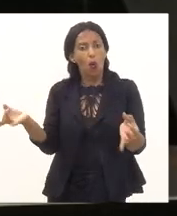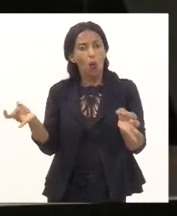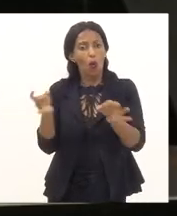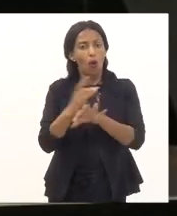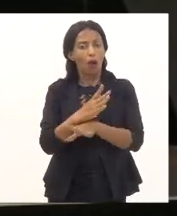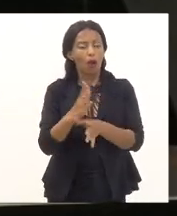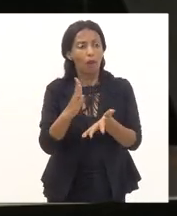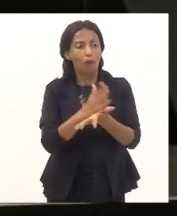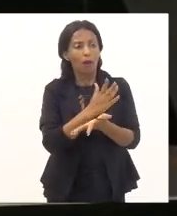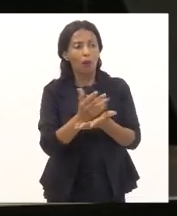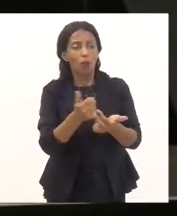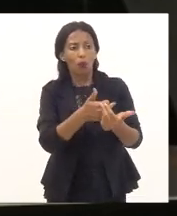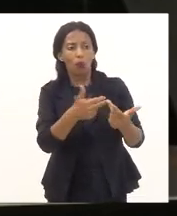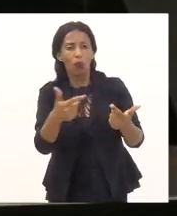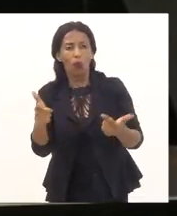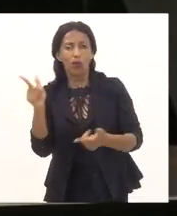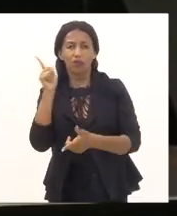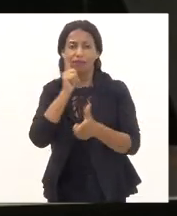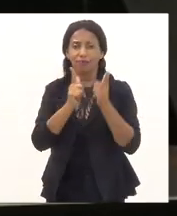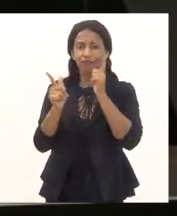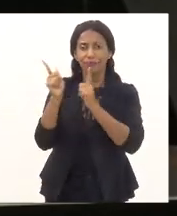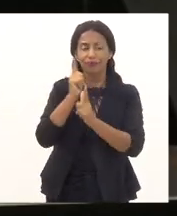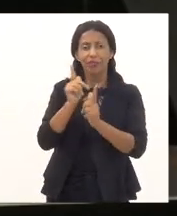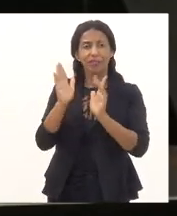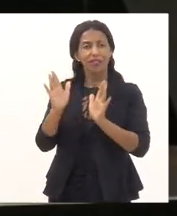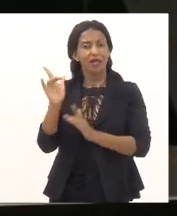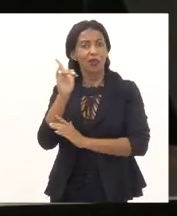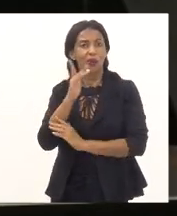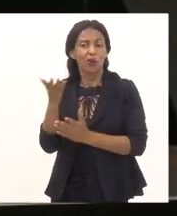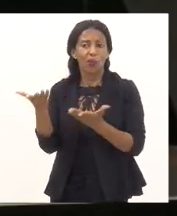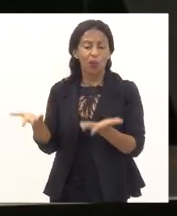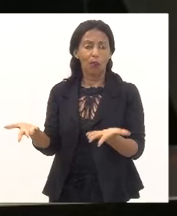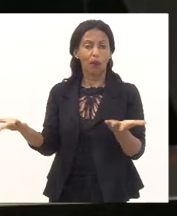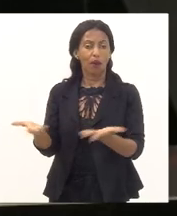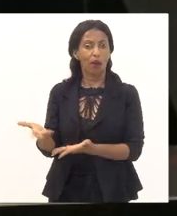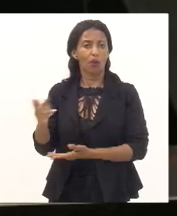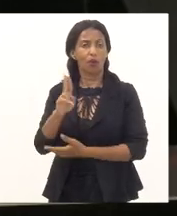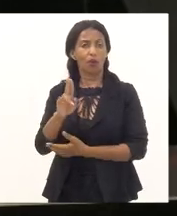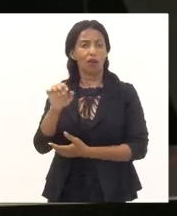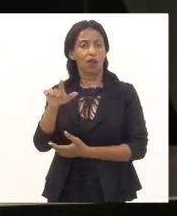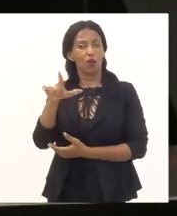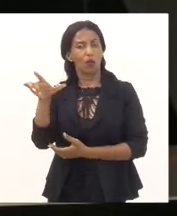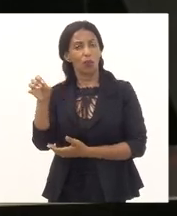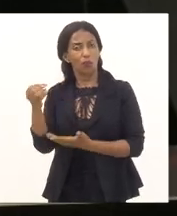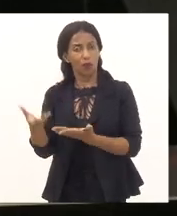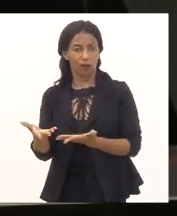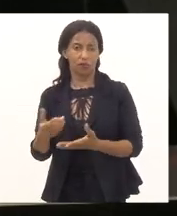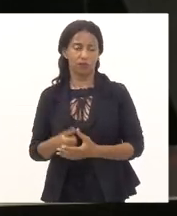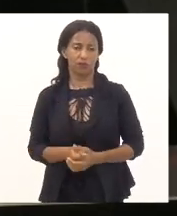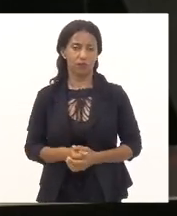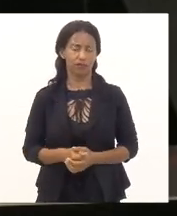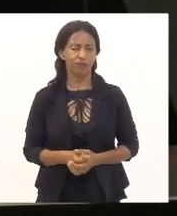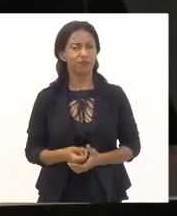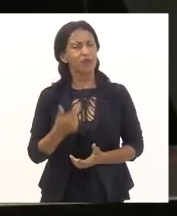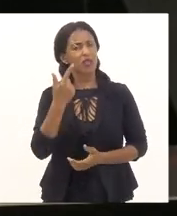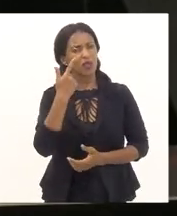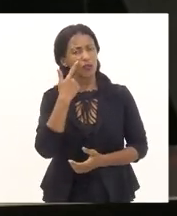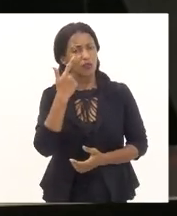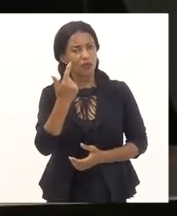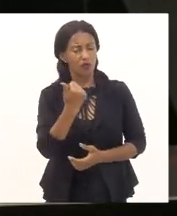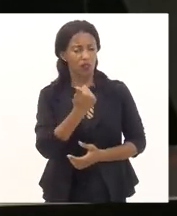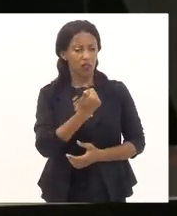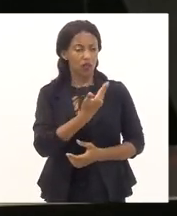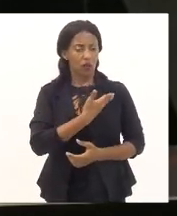com algumas outras conquistas da Zona Oeste, como foi a conquista da UESO. Eu ouvi de um companheiro